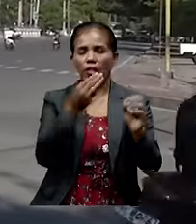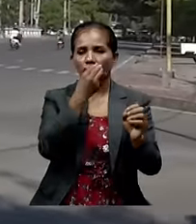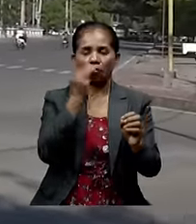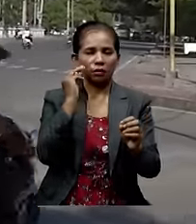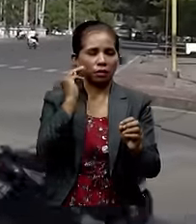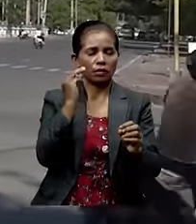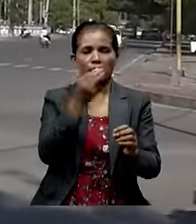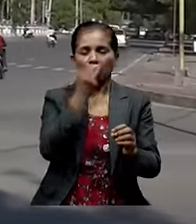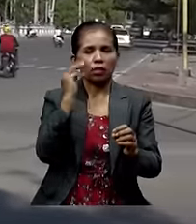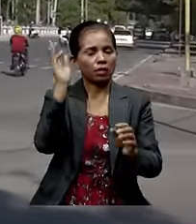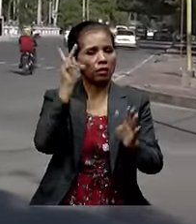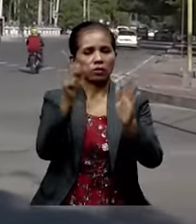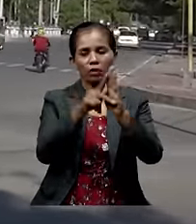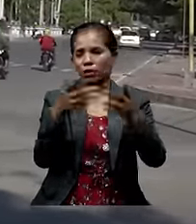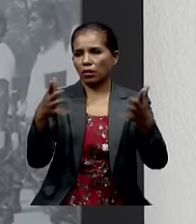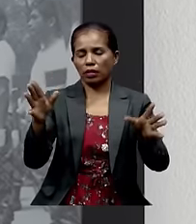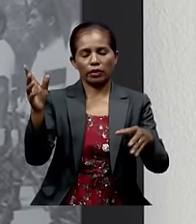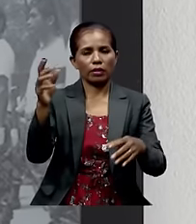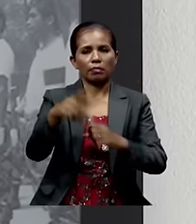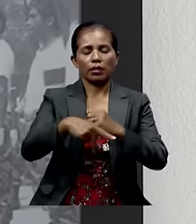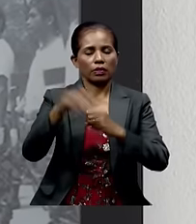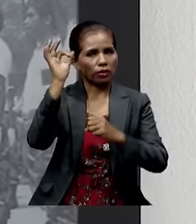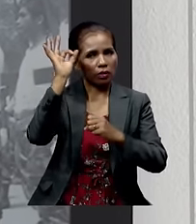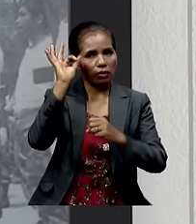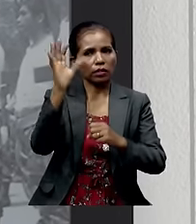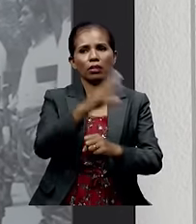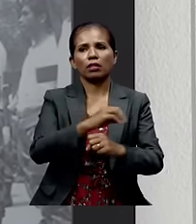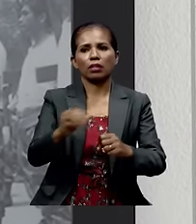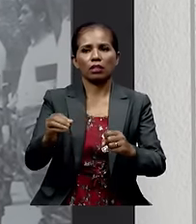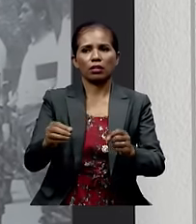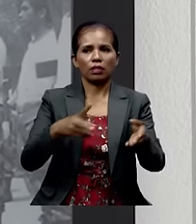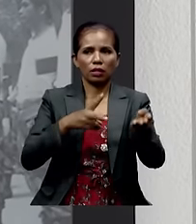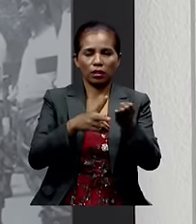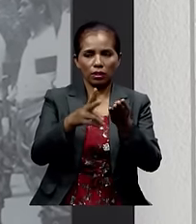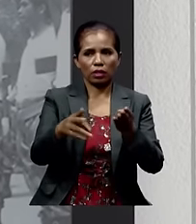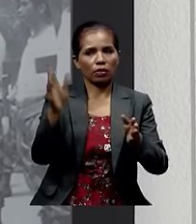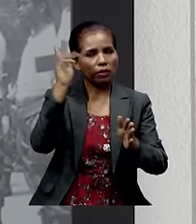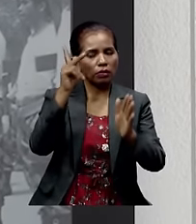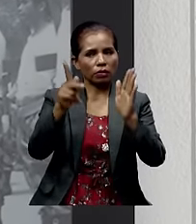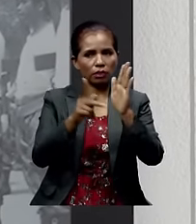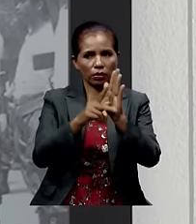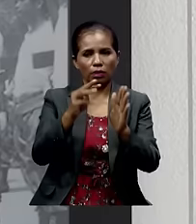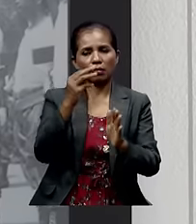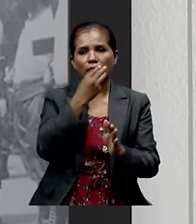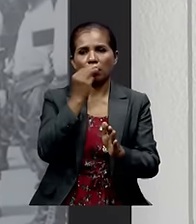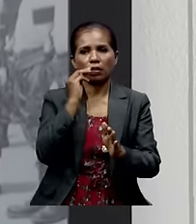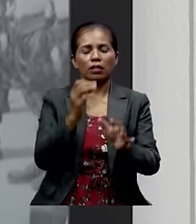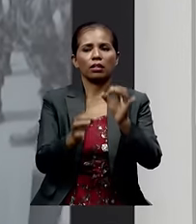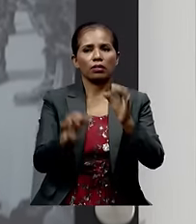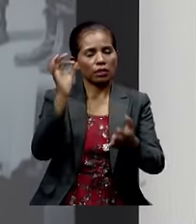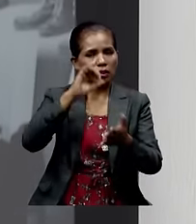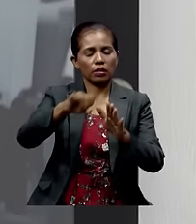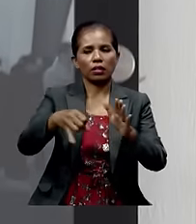Maria Alcatiri. Nune Fretilinho desconfia o governo manipula hoje tesi sai fotografia Maria Alcatiri nian mas que